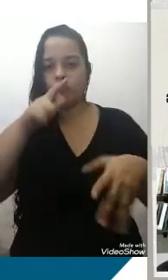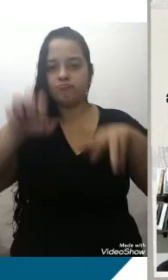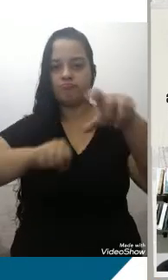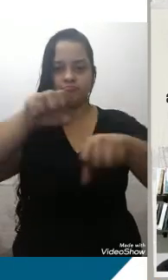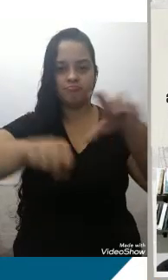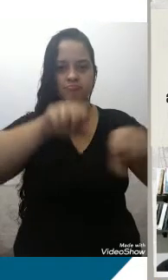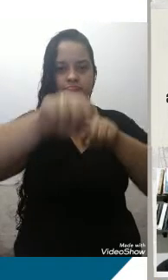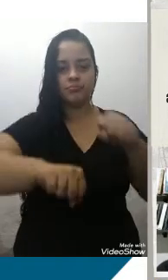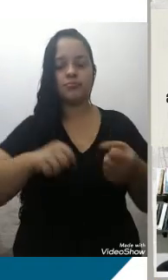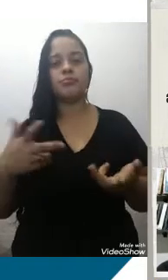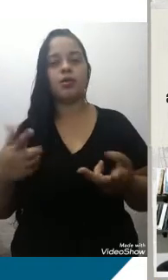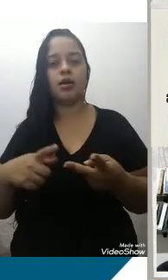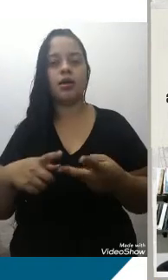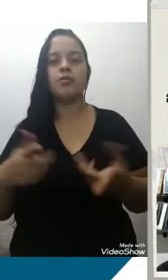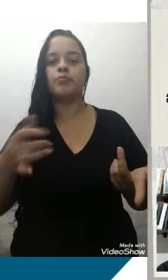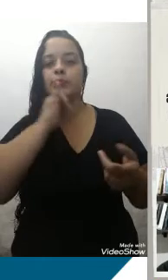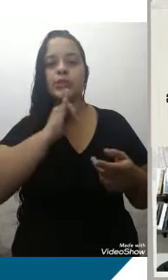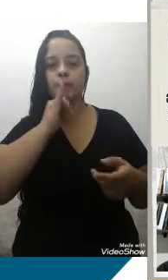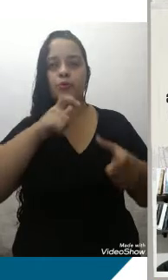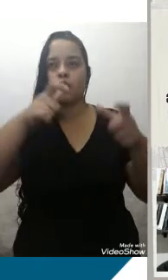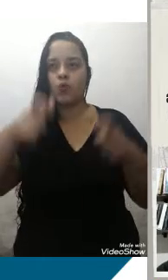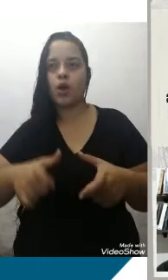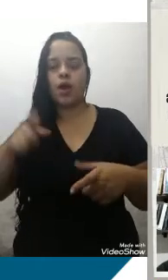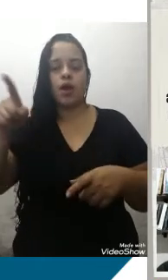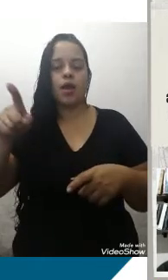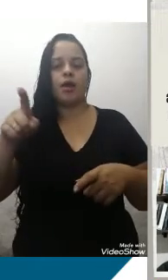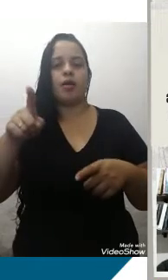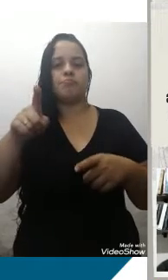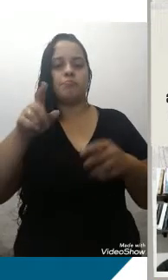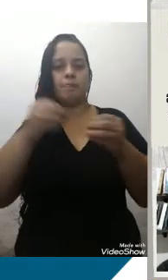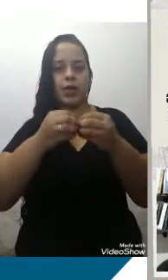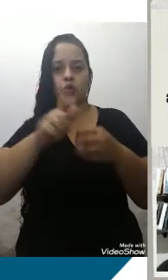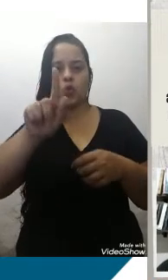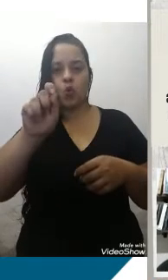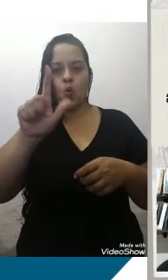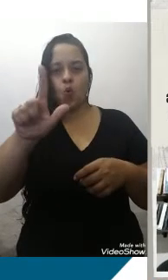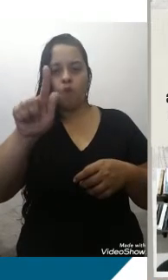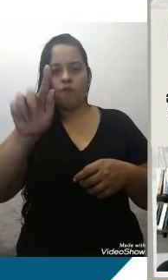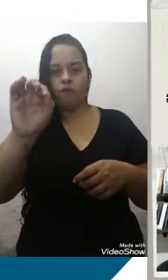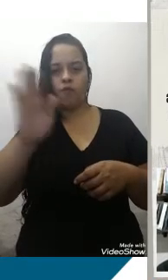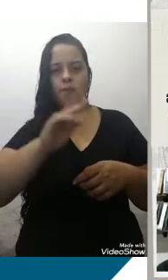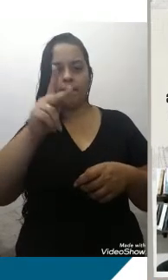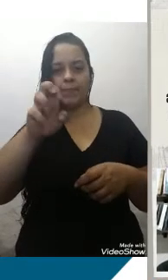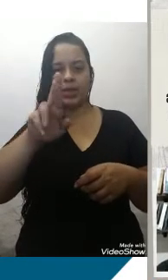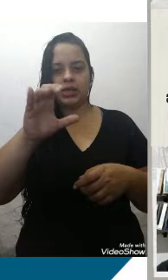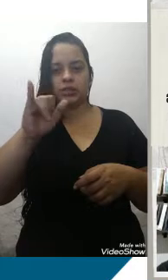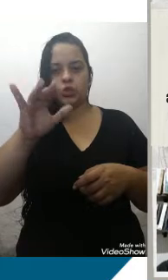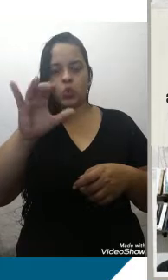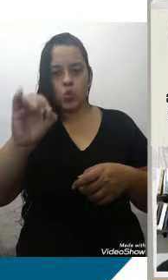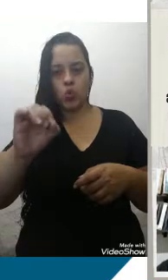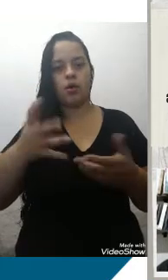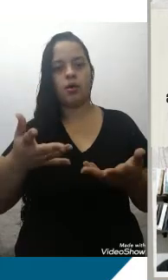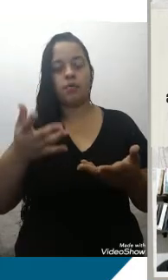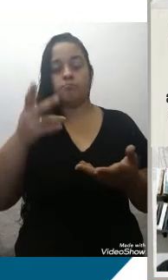territórios, como a cidade de Hormuz, ali no Golfo Pérsico, quanto a cidade de Goa. Mas, como eu falei, assim